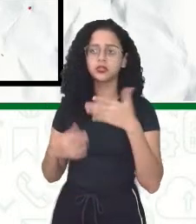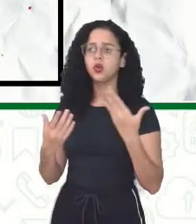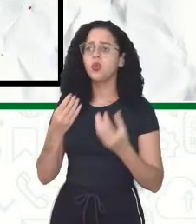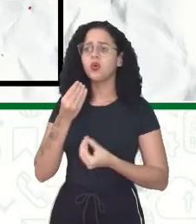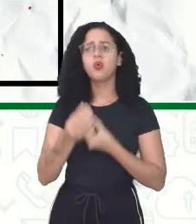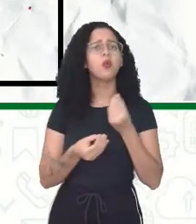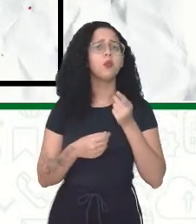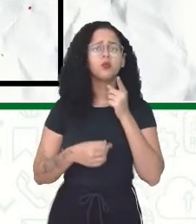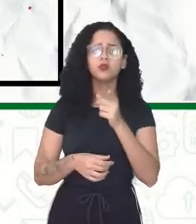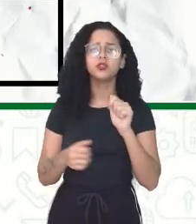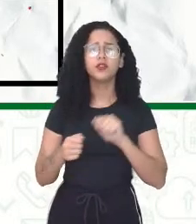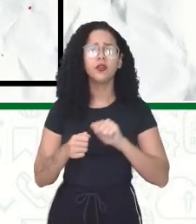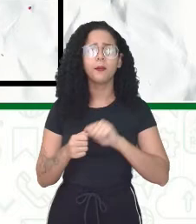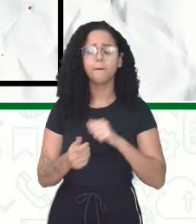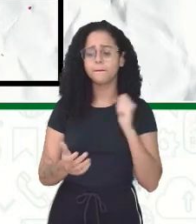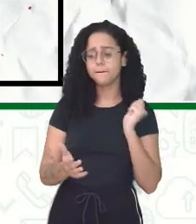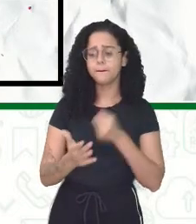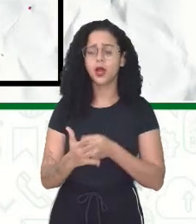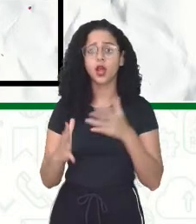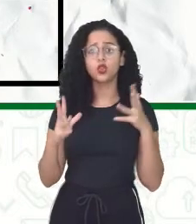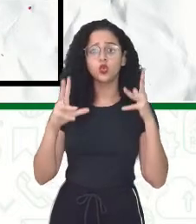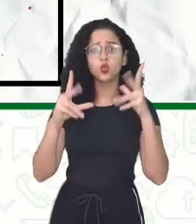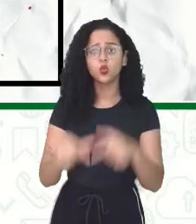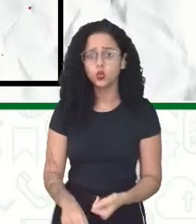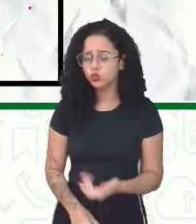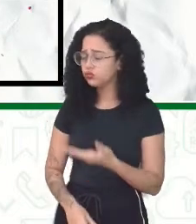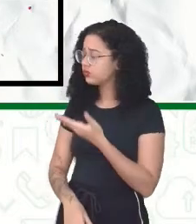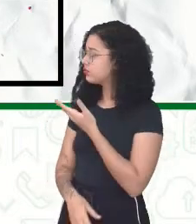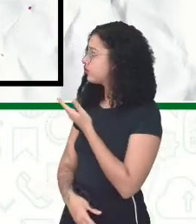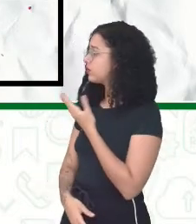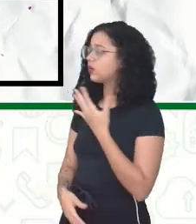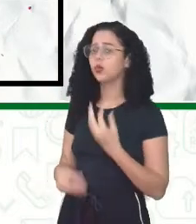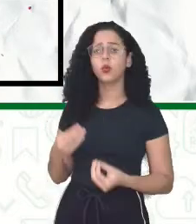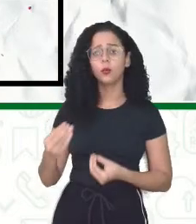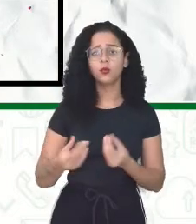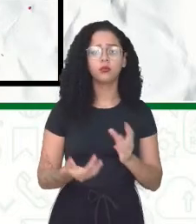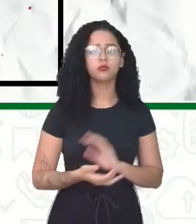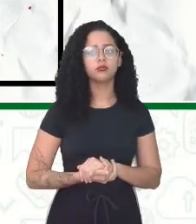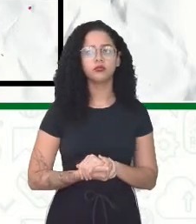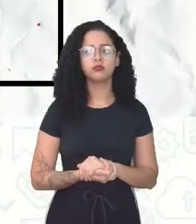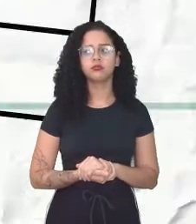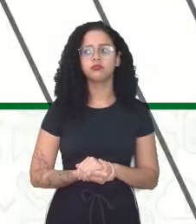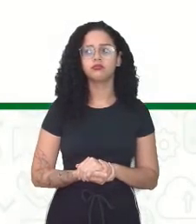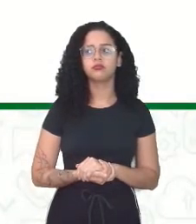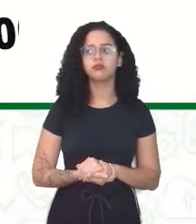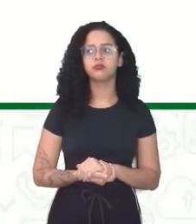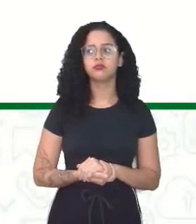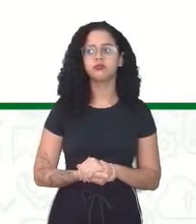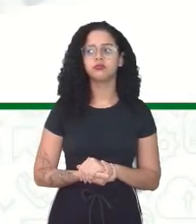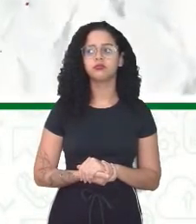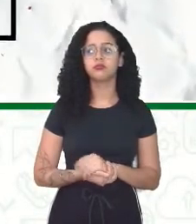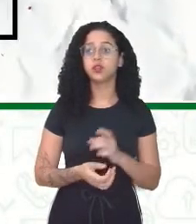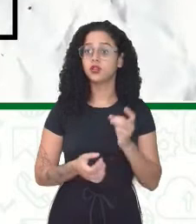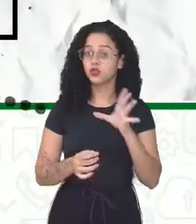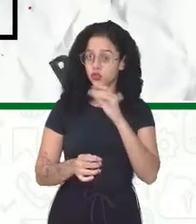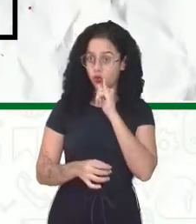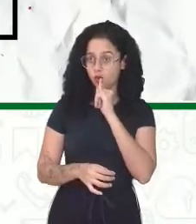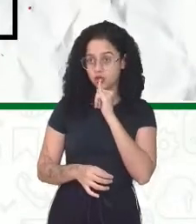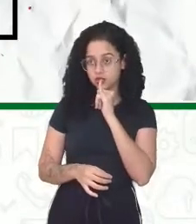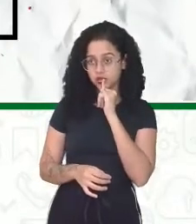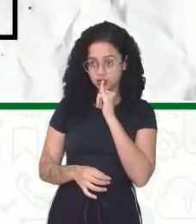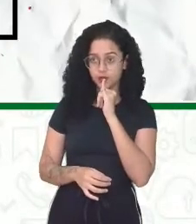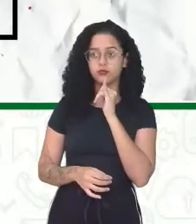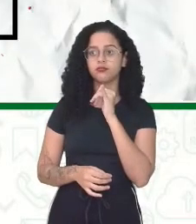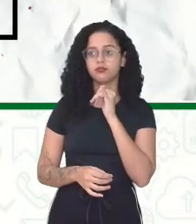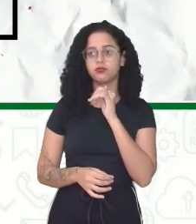você faz para pagar tudo isso? E aí? Estou dando só um exemplo, o